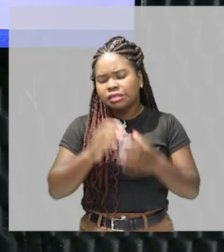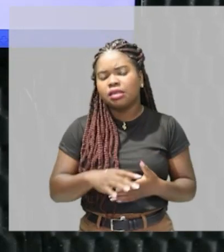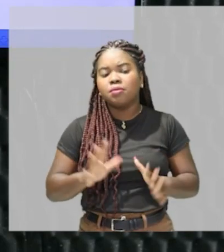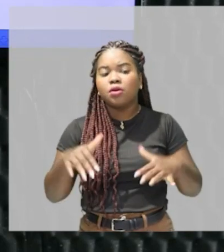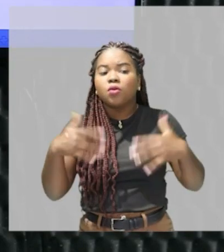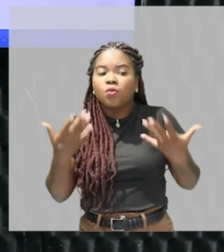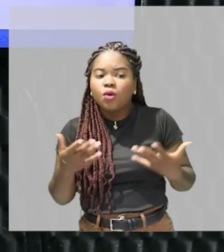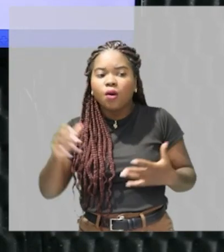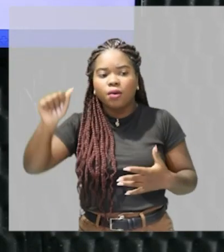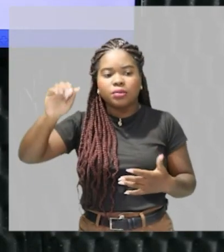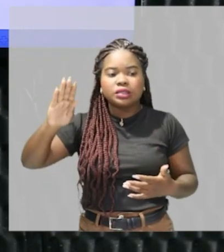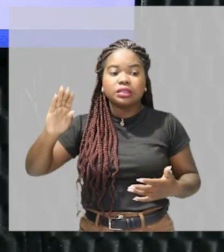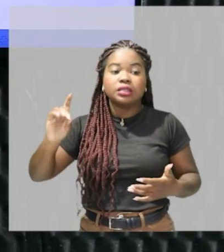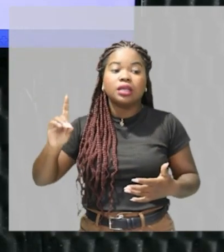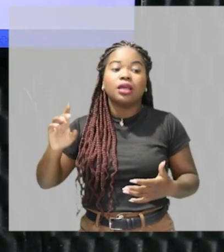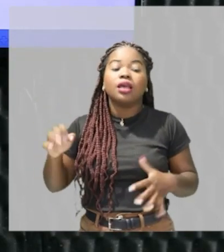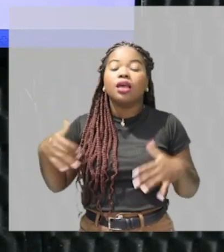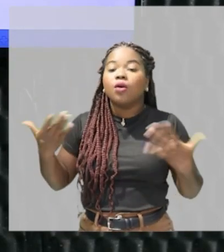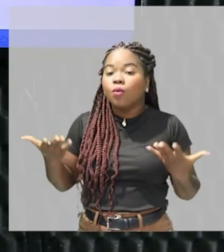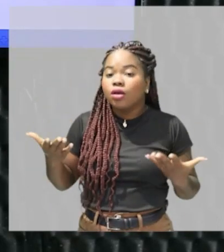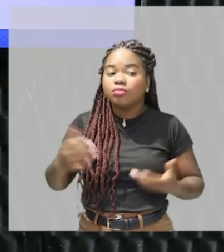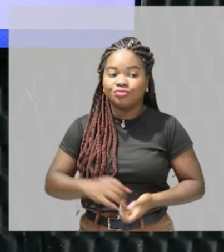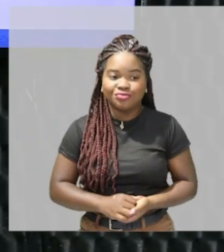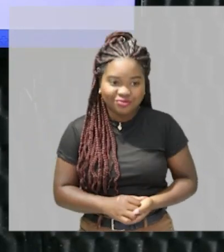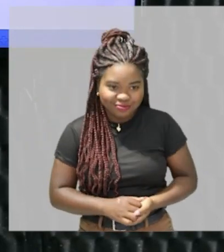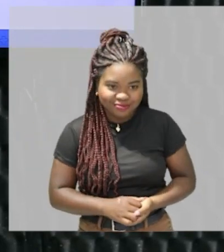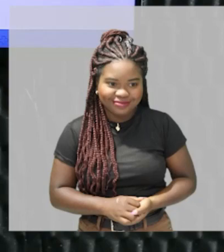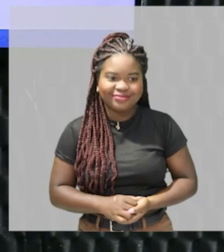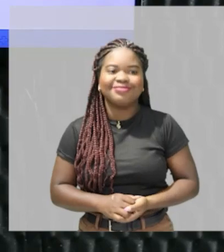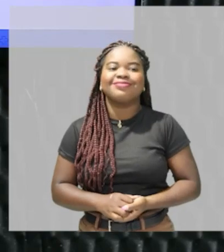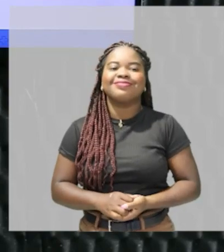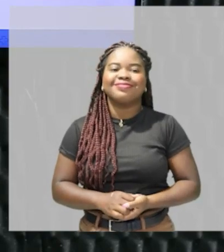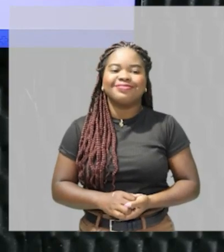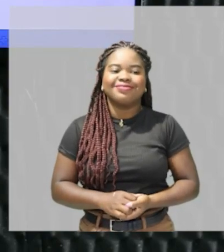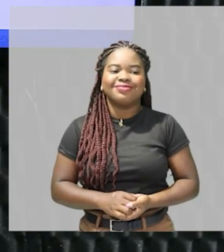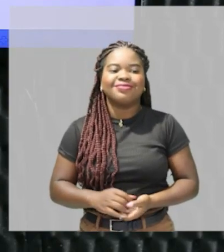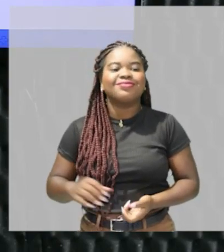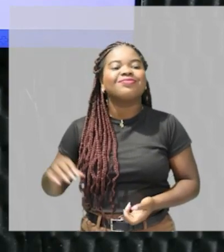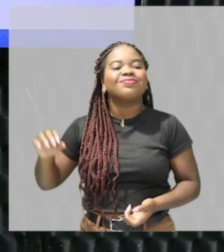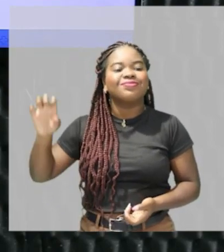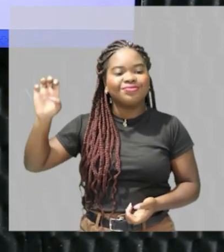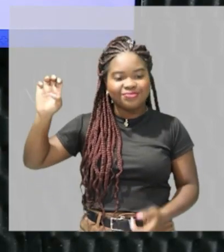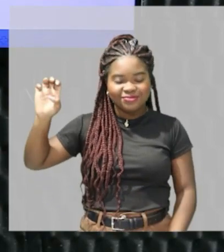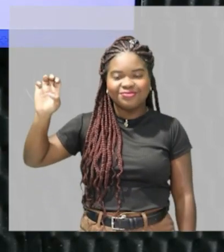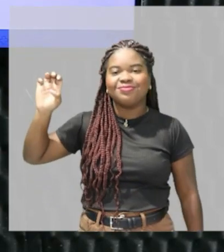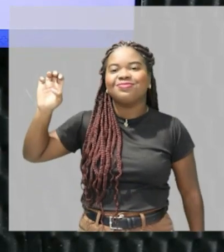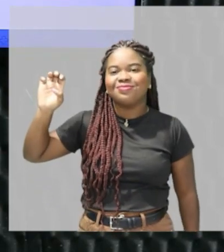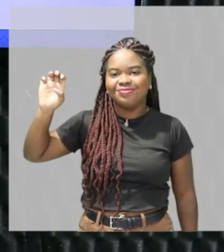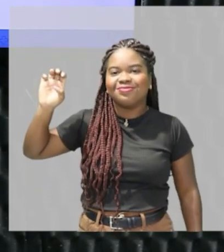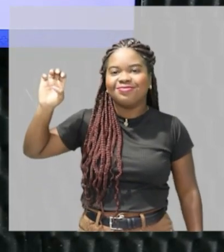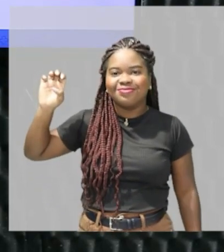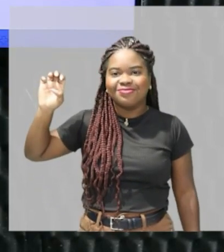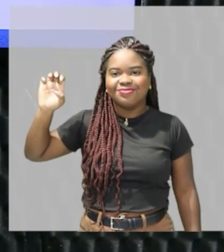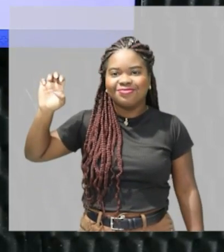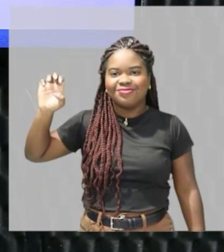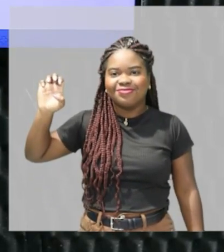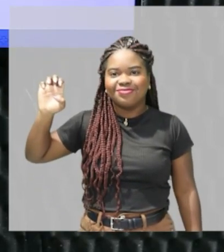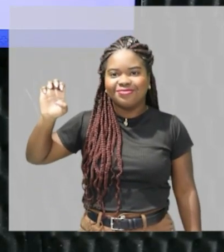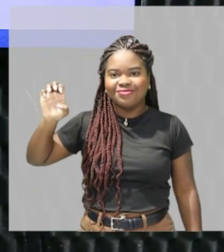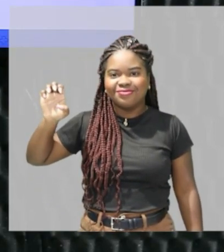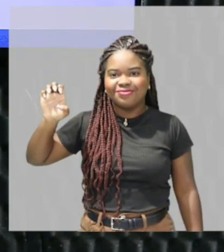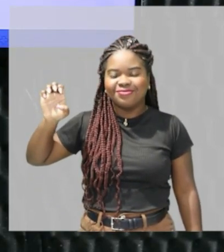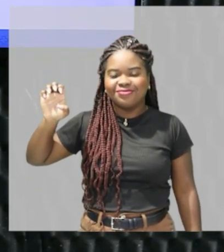algumas opções que vão nessa direção. As plataformas possuem uma estrutura de marketing que possibilita a